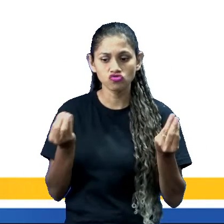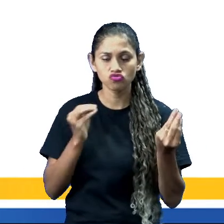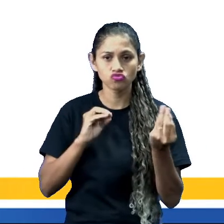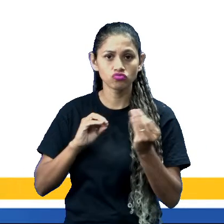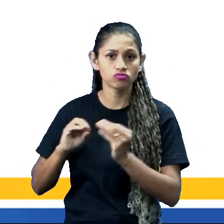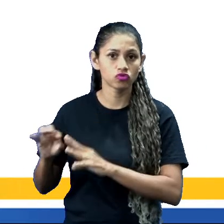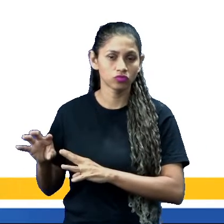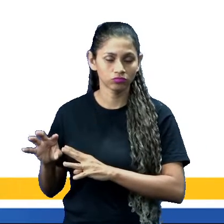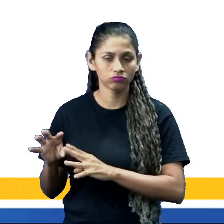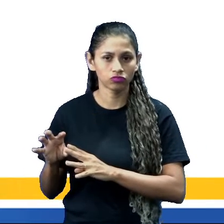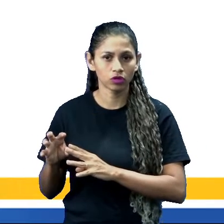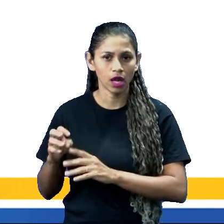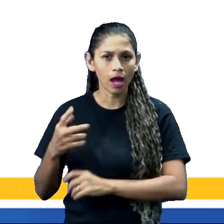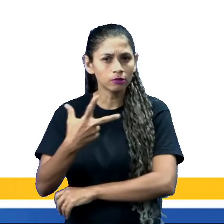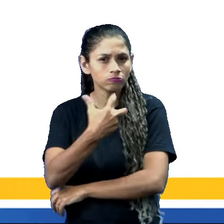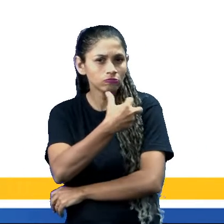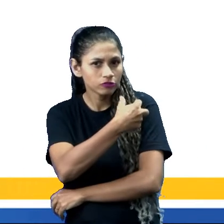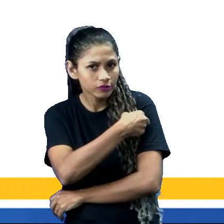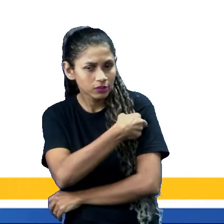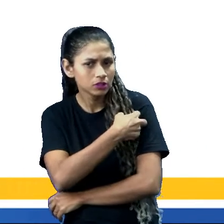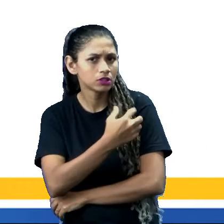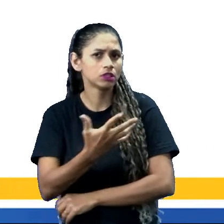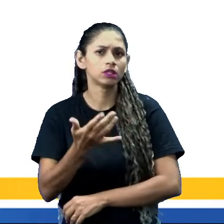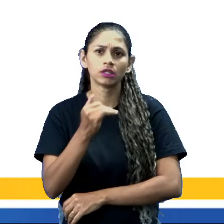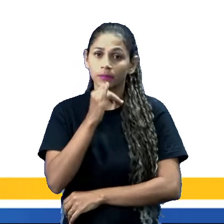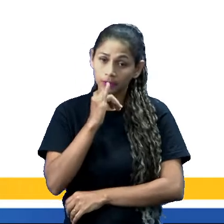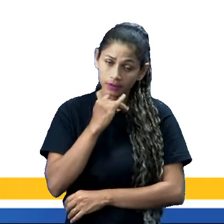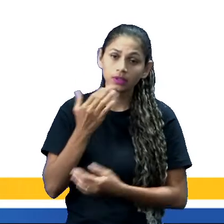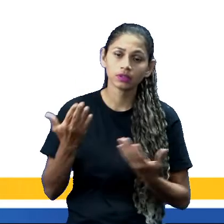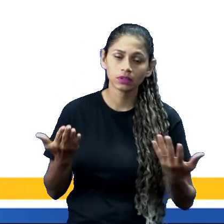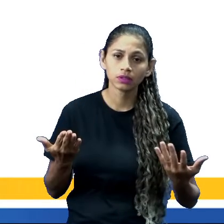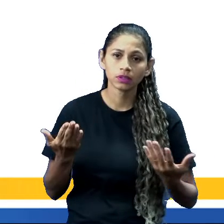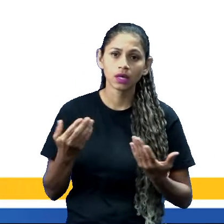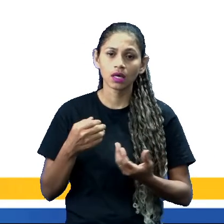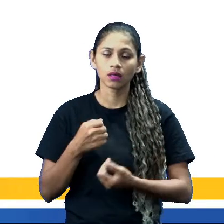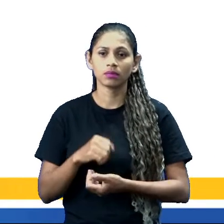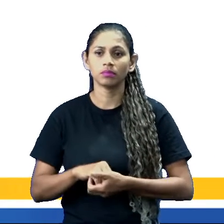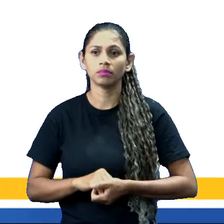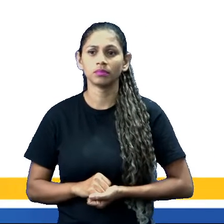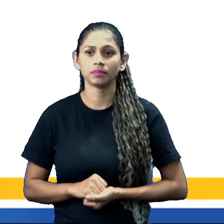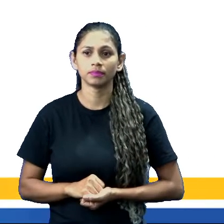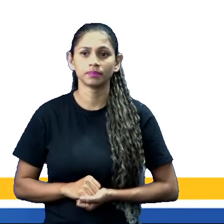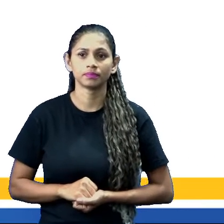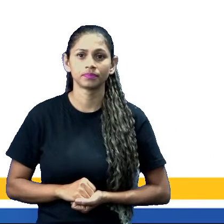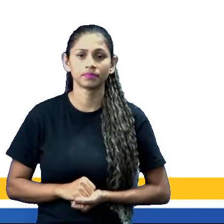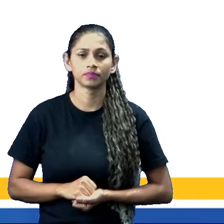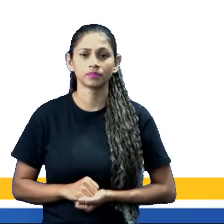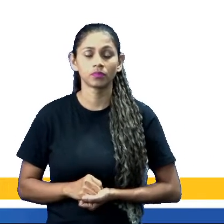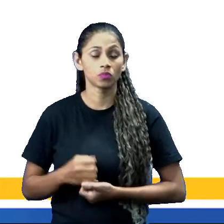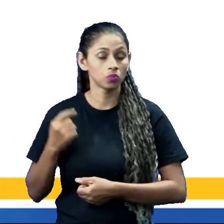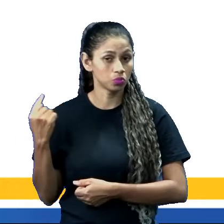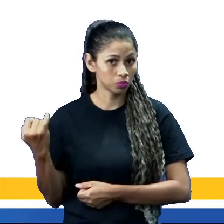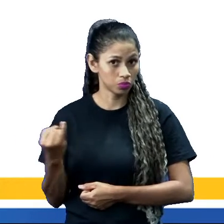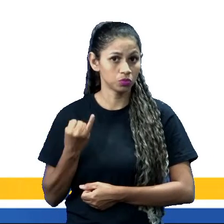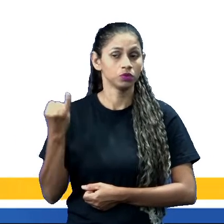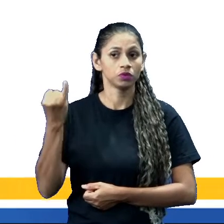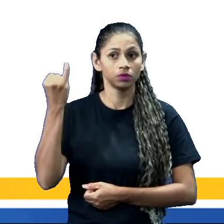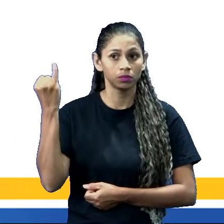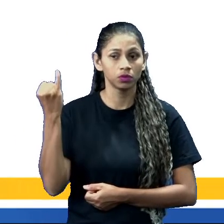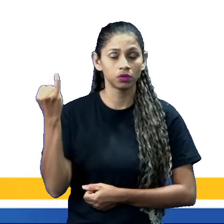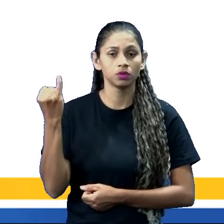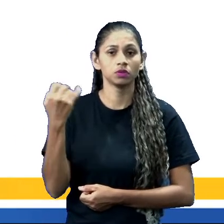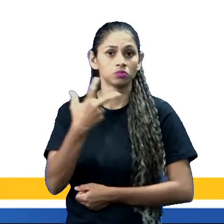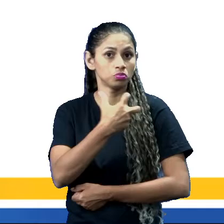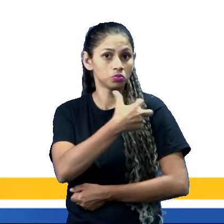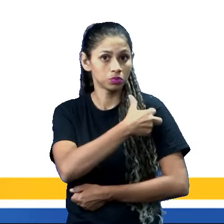são pérfuro-cortantes, né? Então essas caixinhas são muito importantes ali nos laboratórios, né? Por exemplo, se você usa ali uma injeção